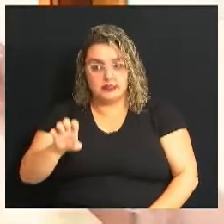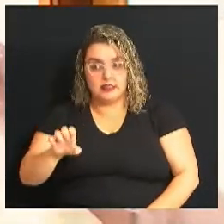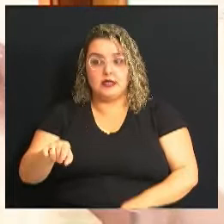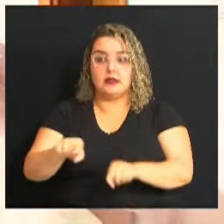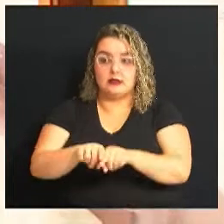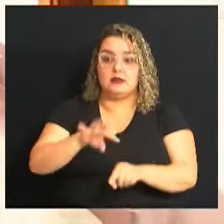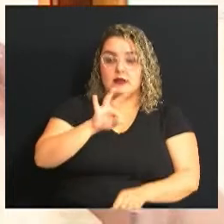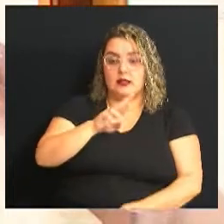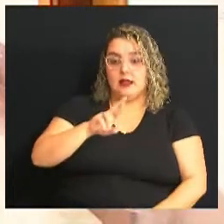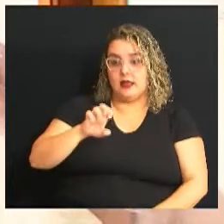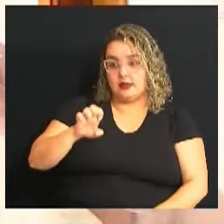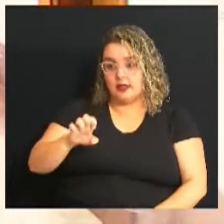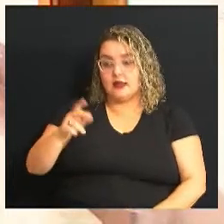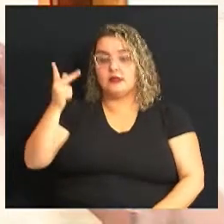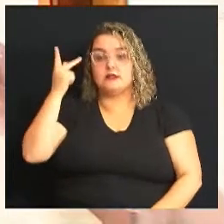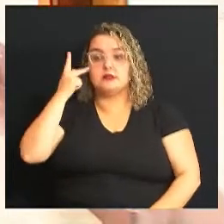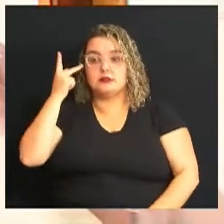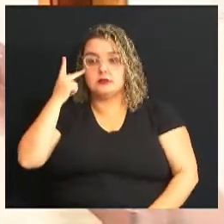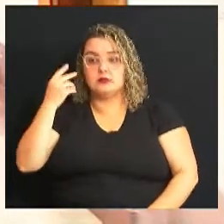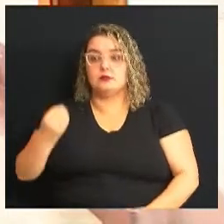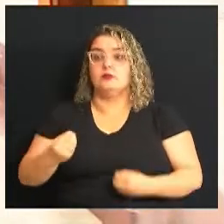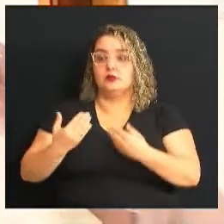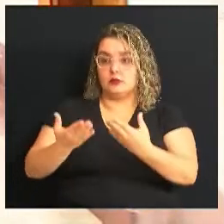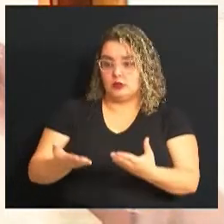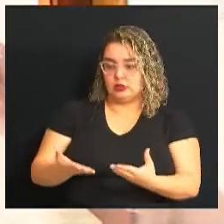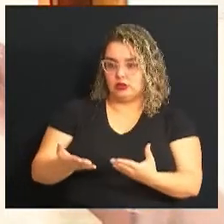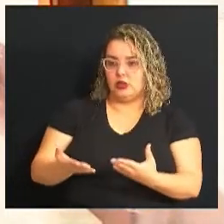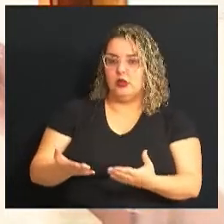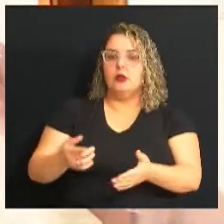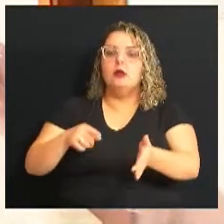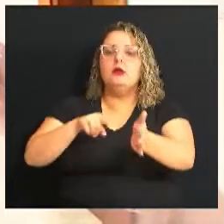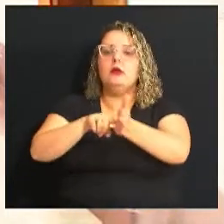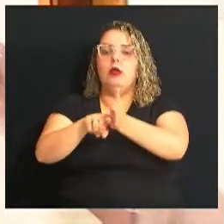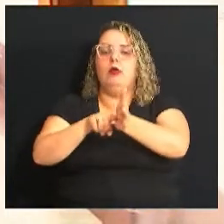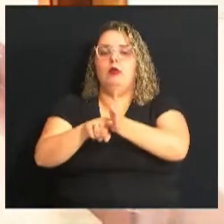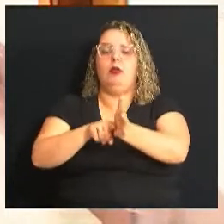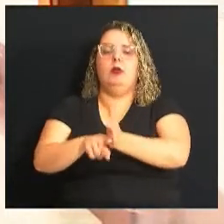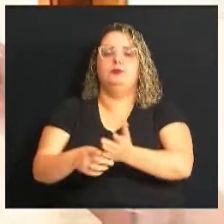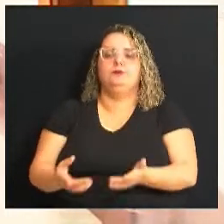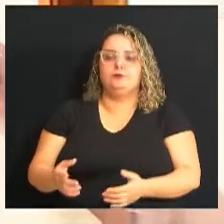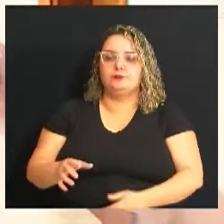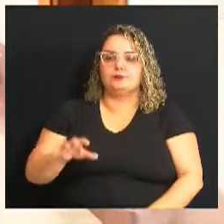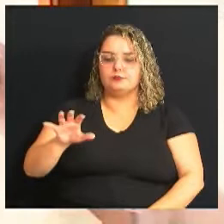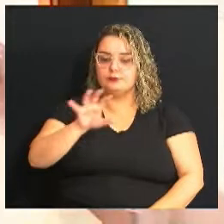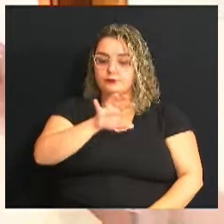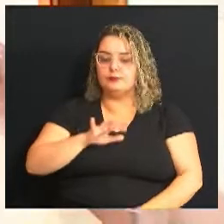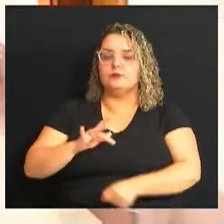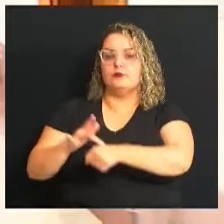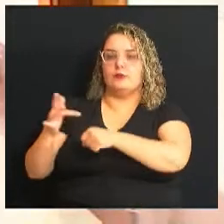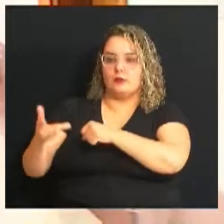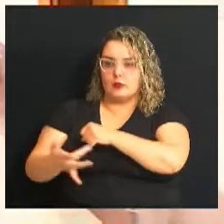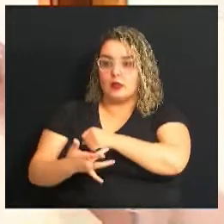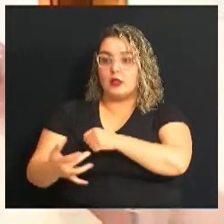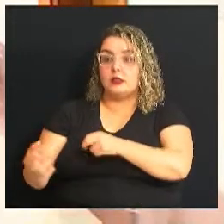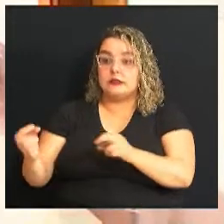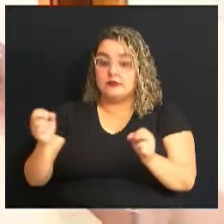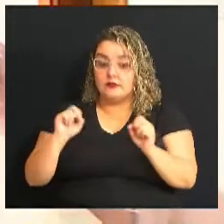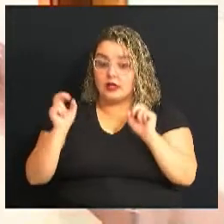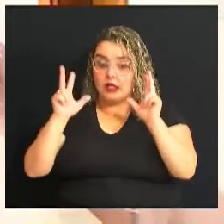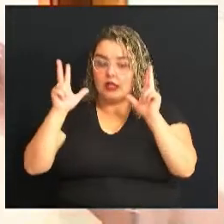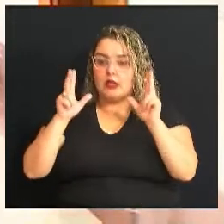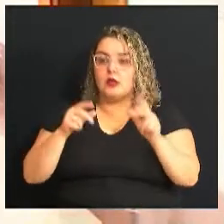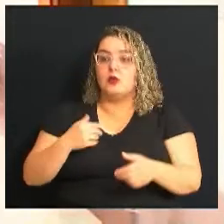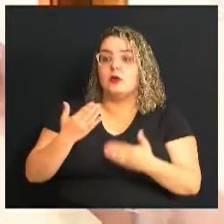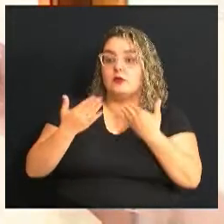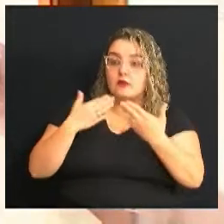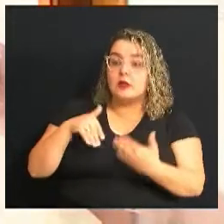São Paulo. Eu vou trazer aqui um tópico que a gente andou mapeando nas redes sociais, a gente sempre fica ligado no que as pessoas estão mais